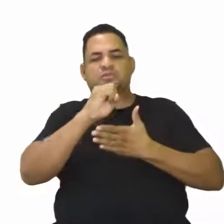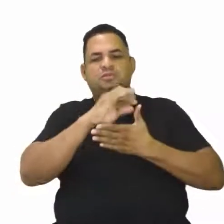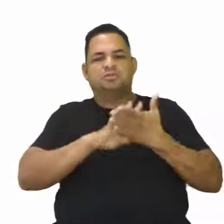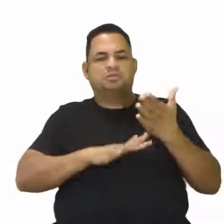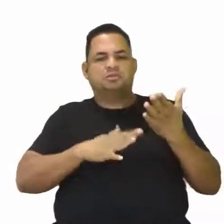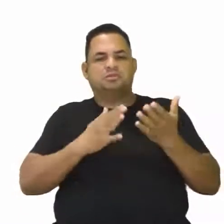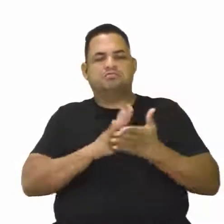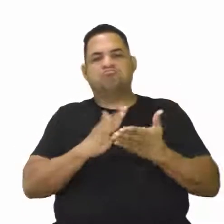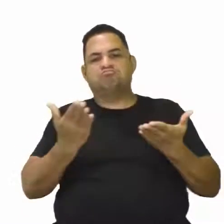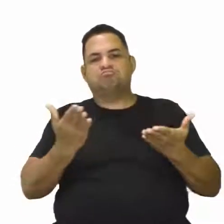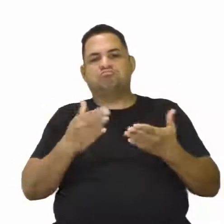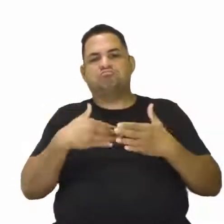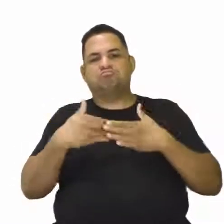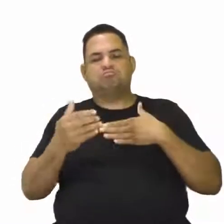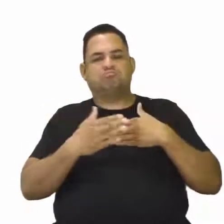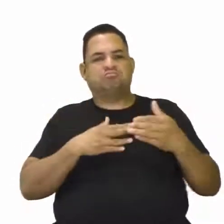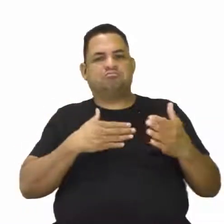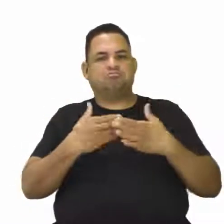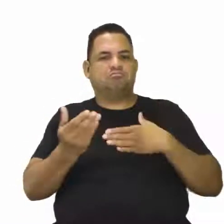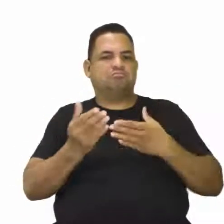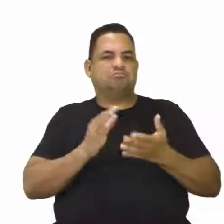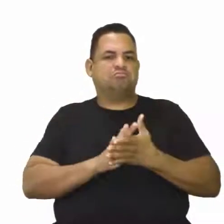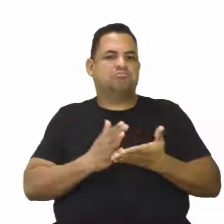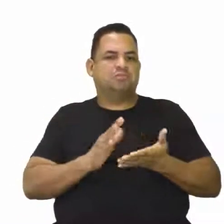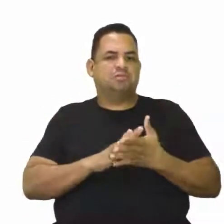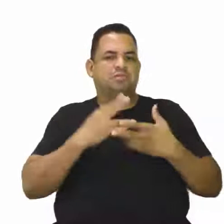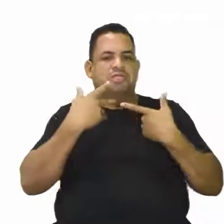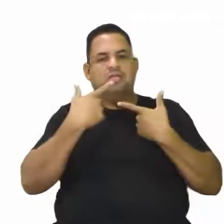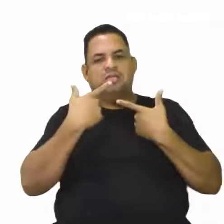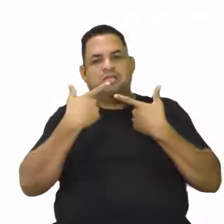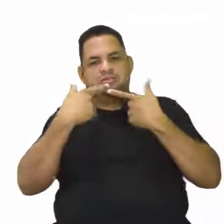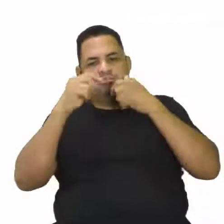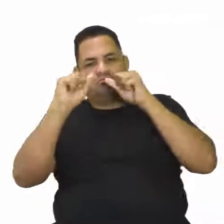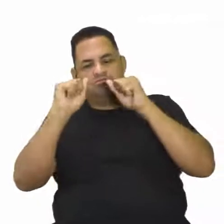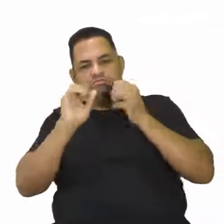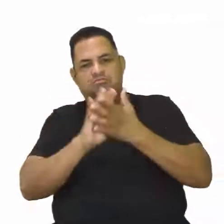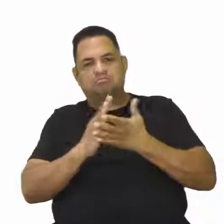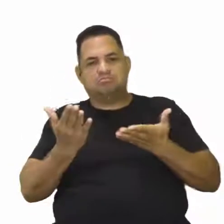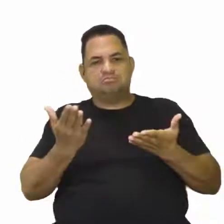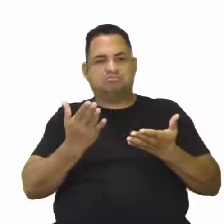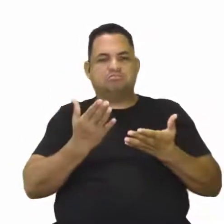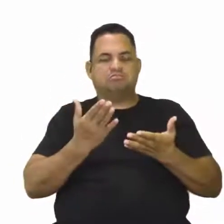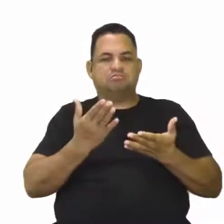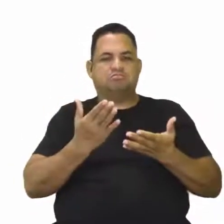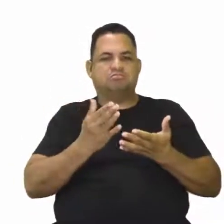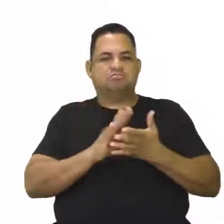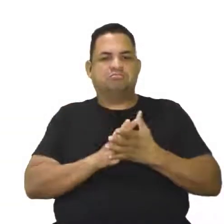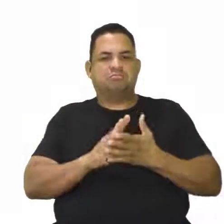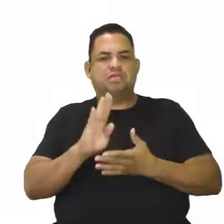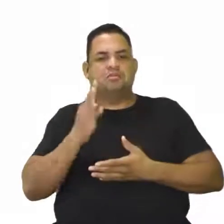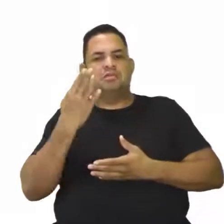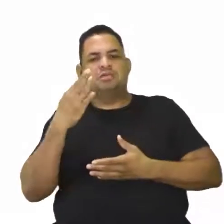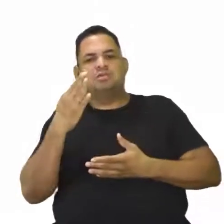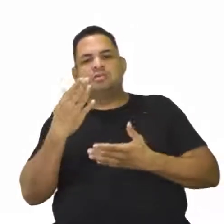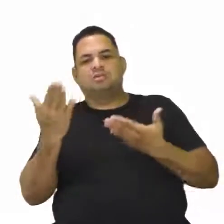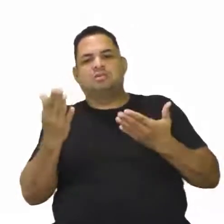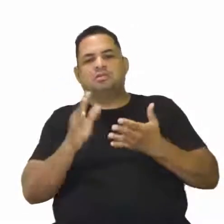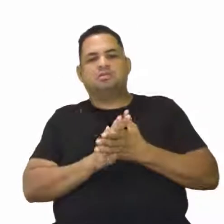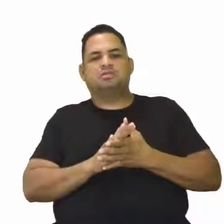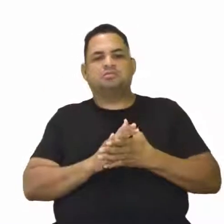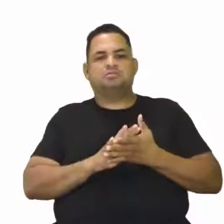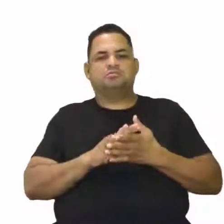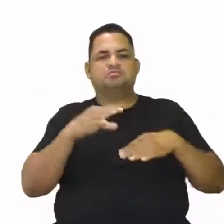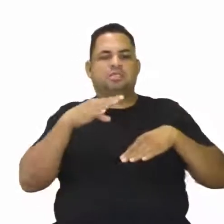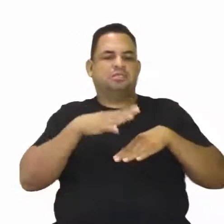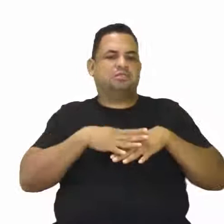envolvidas, seja de qualquer área, seja da área de linguagens, seja da área de biológicas,